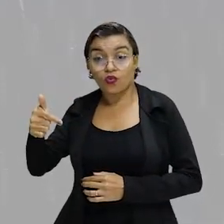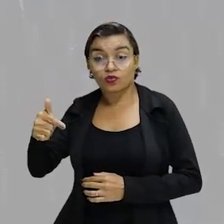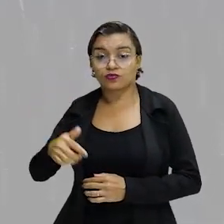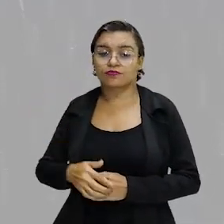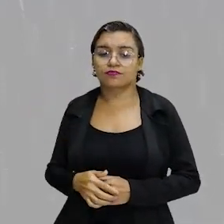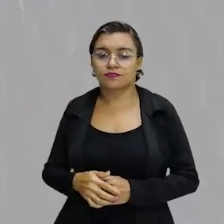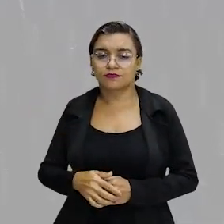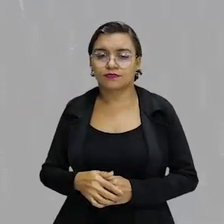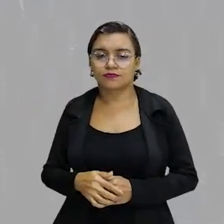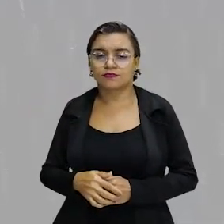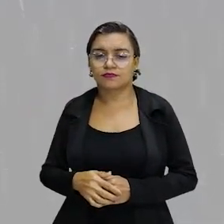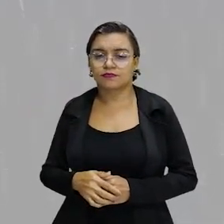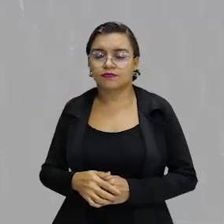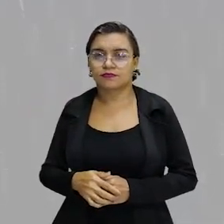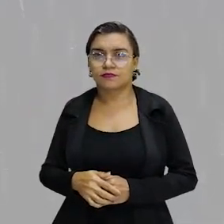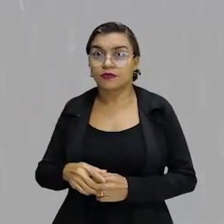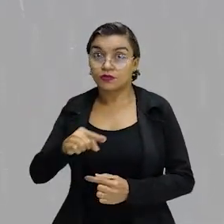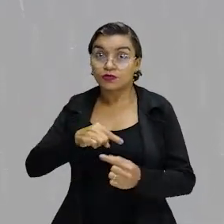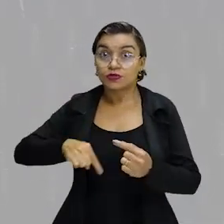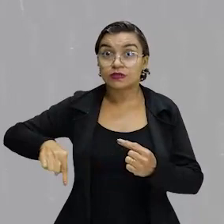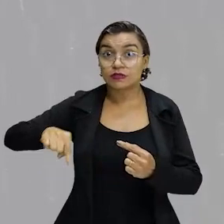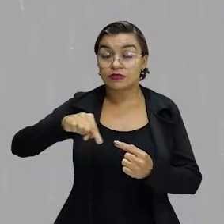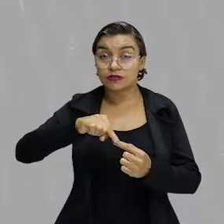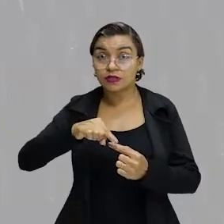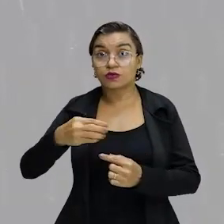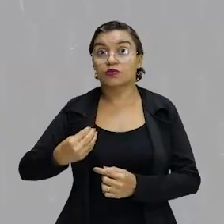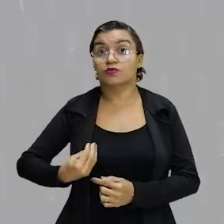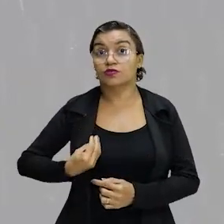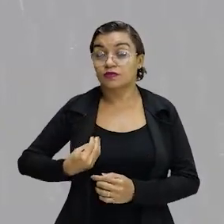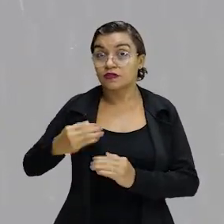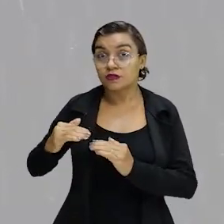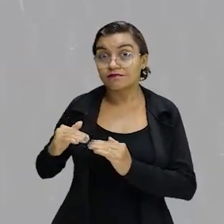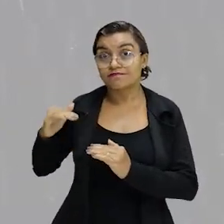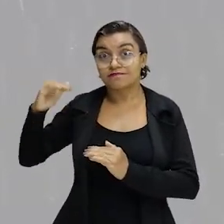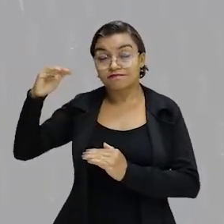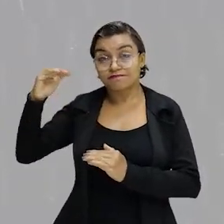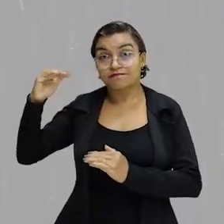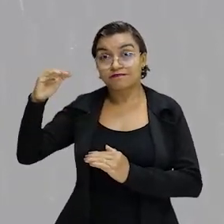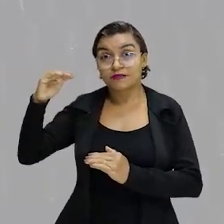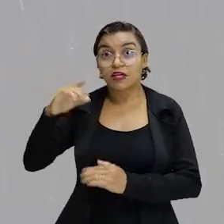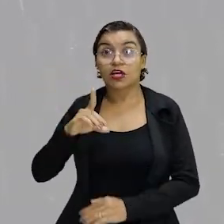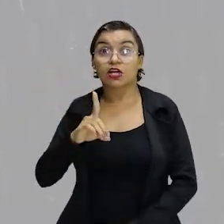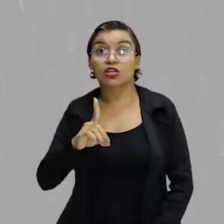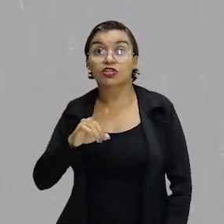haplobionte-diplonte. É um ciclo de vida cujos indivíduos adultos são